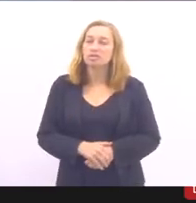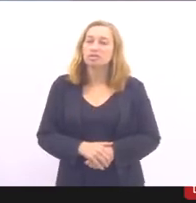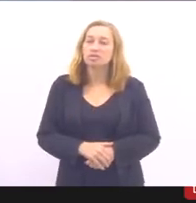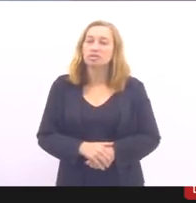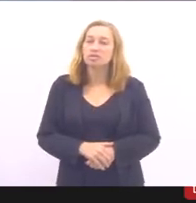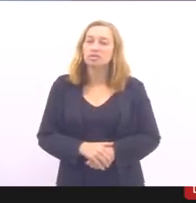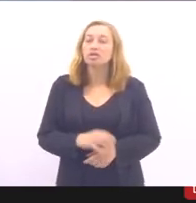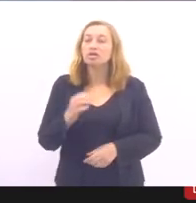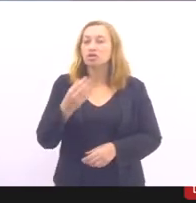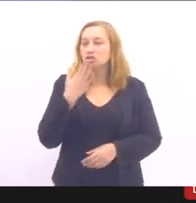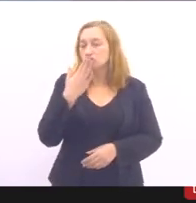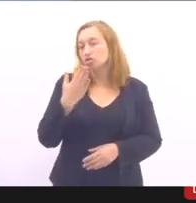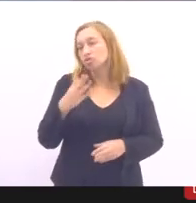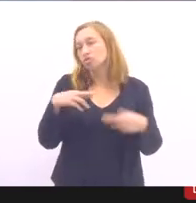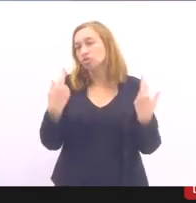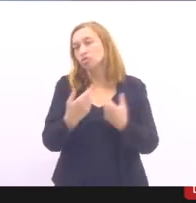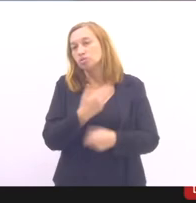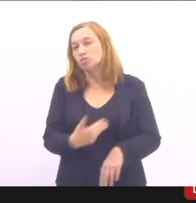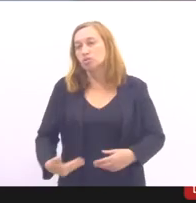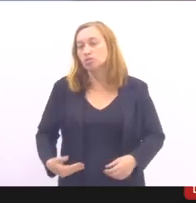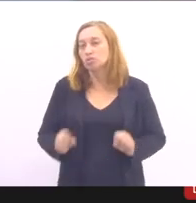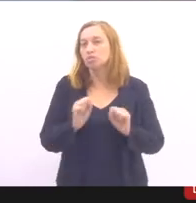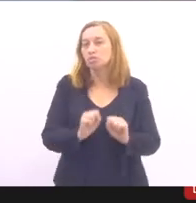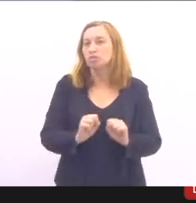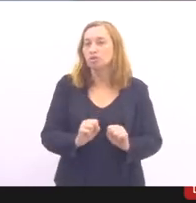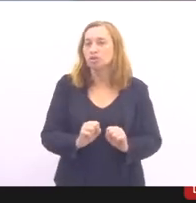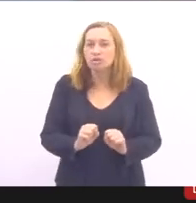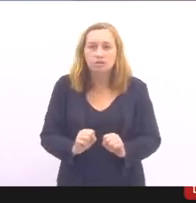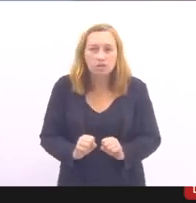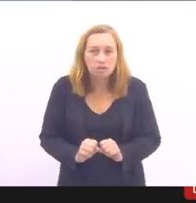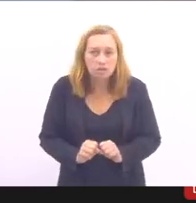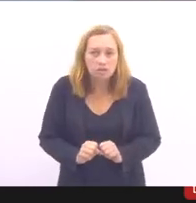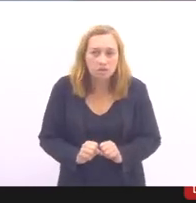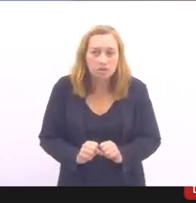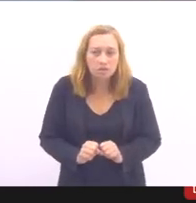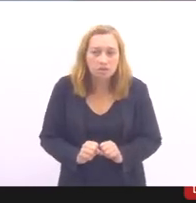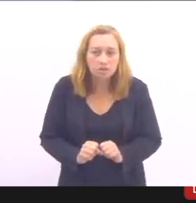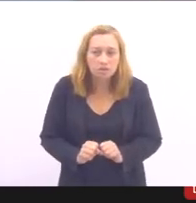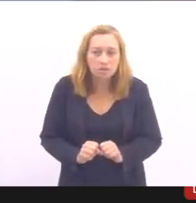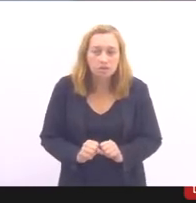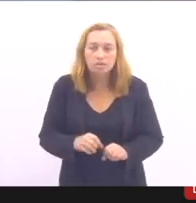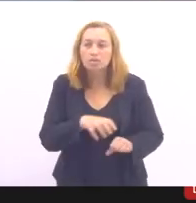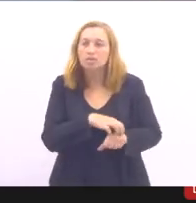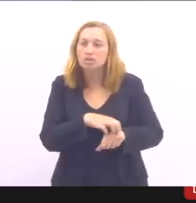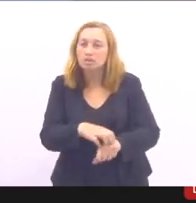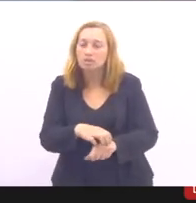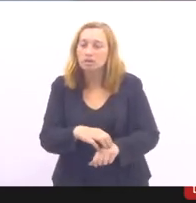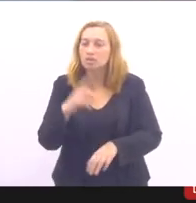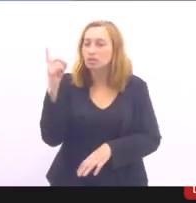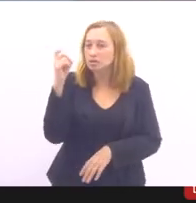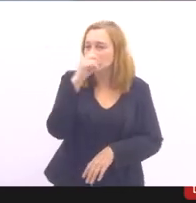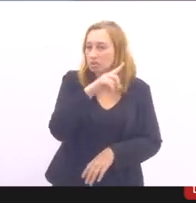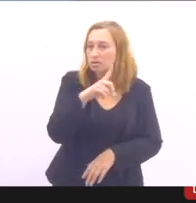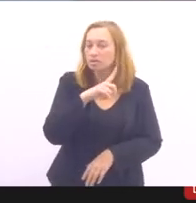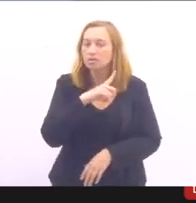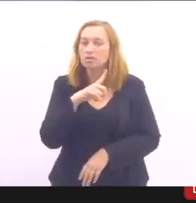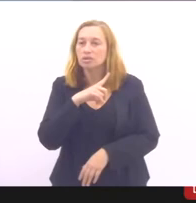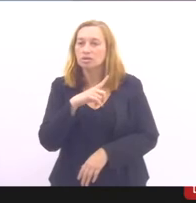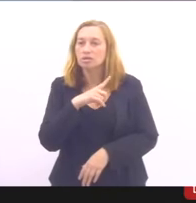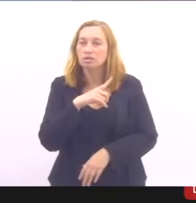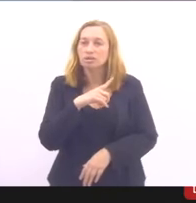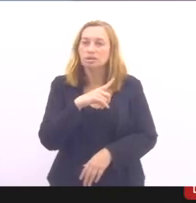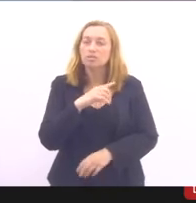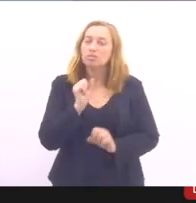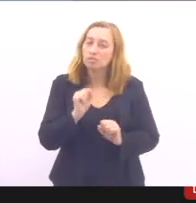desse tipo de audiência pública para que a gente possa identificar quais são os gargalos, né, os pontos que trazem dificuldade